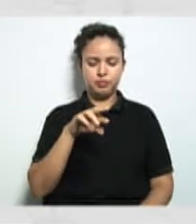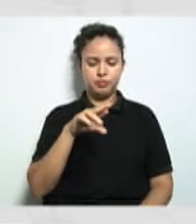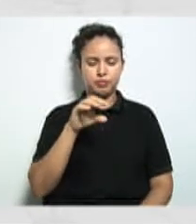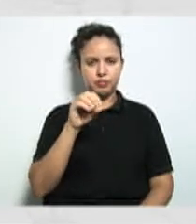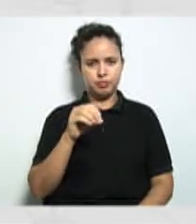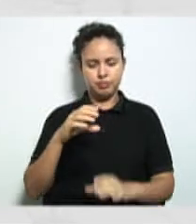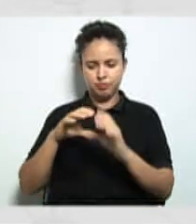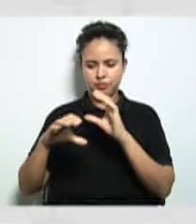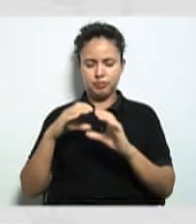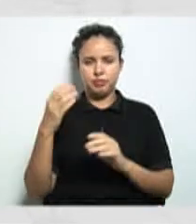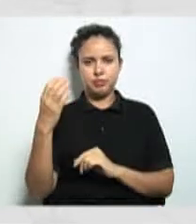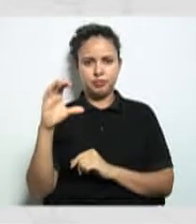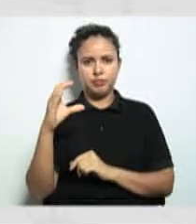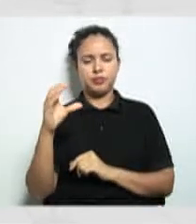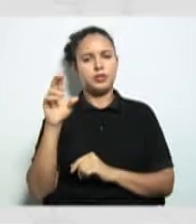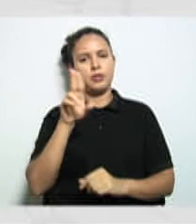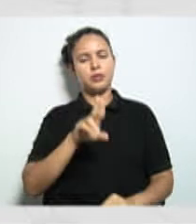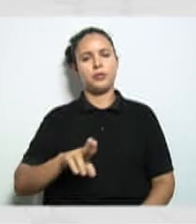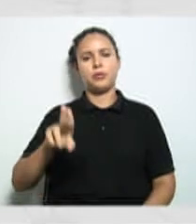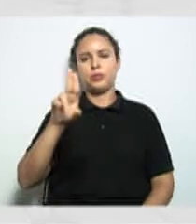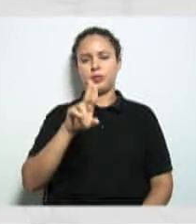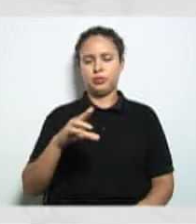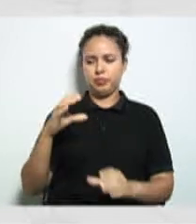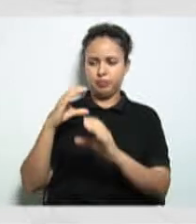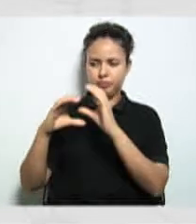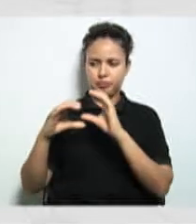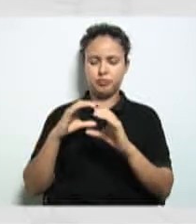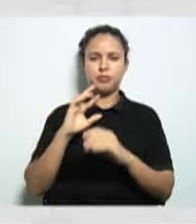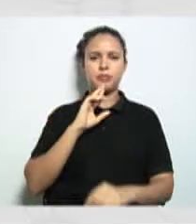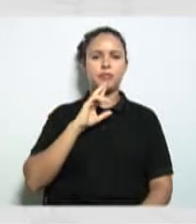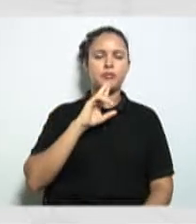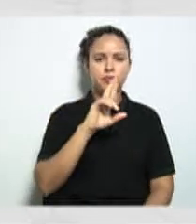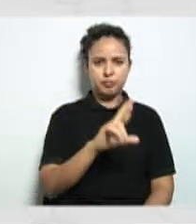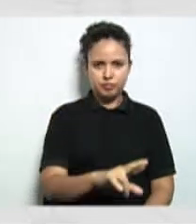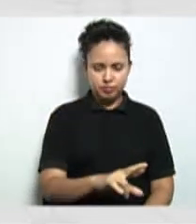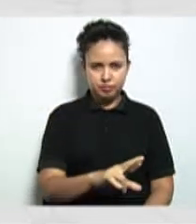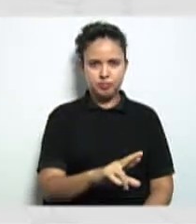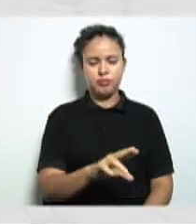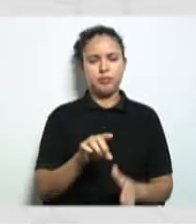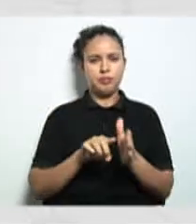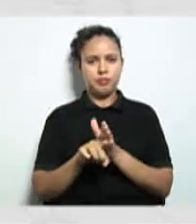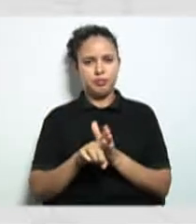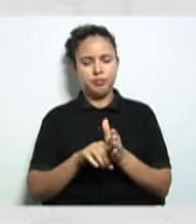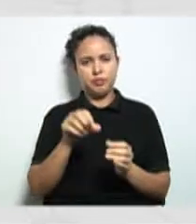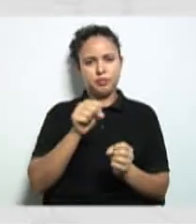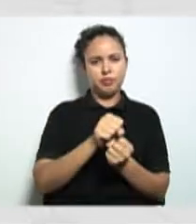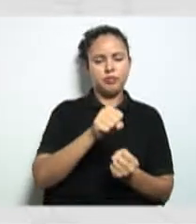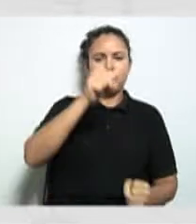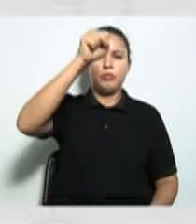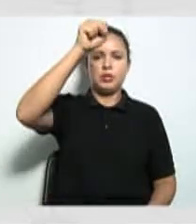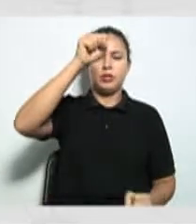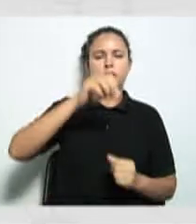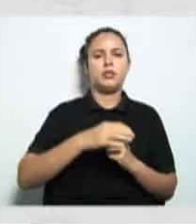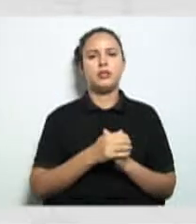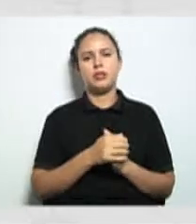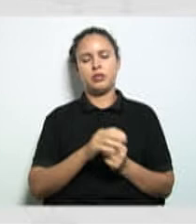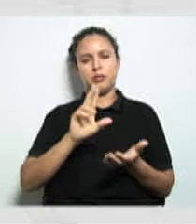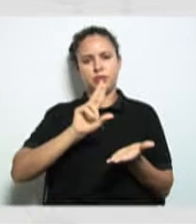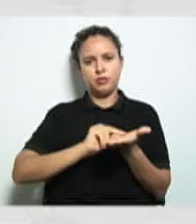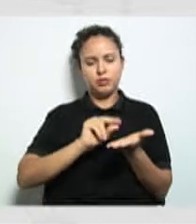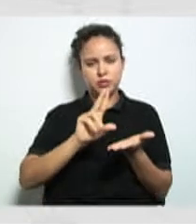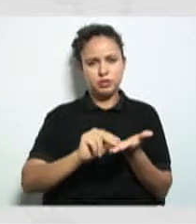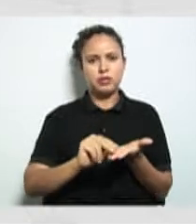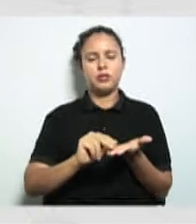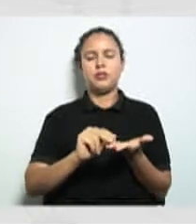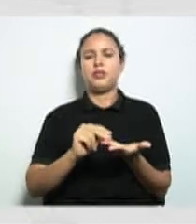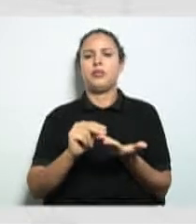gente usa para comunicar resultado de pesquisa, né? Por exemplo, um banner, um artigo,